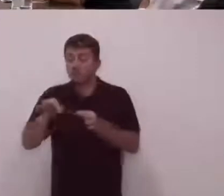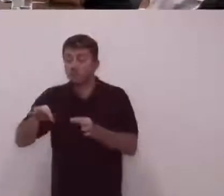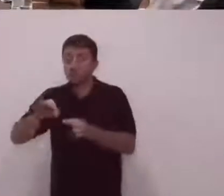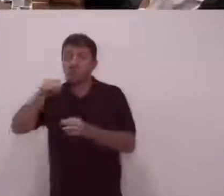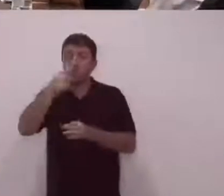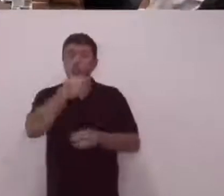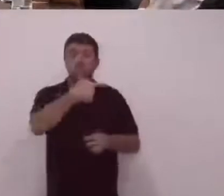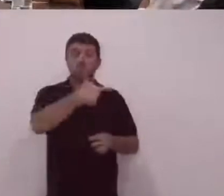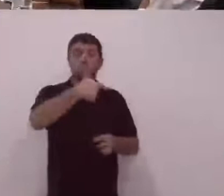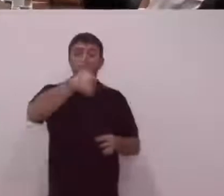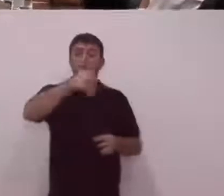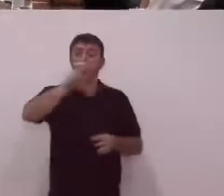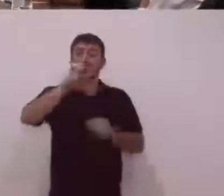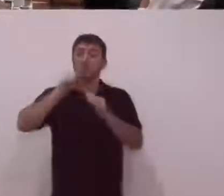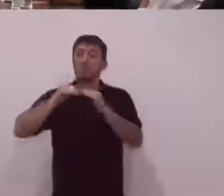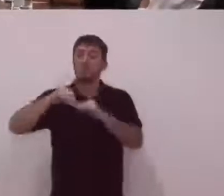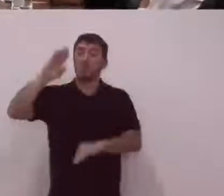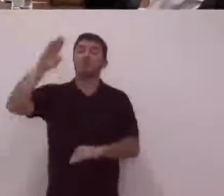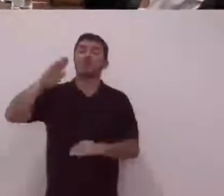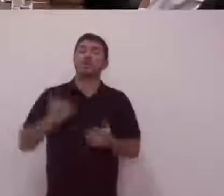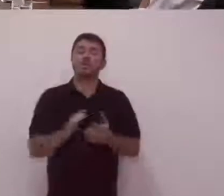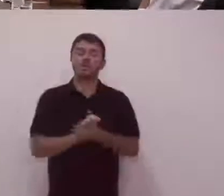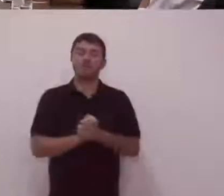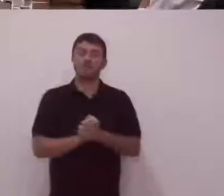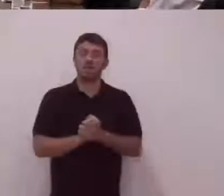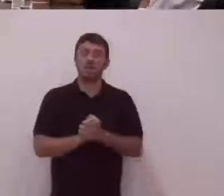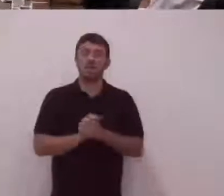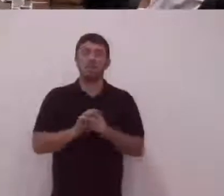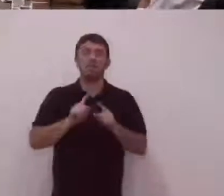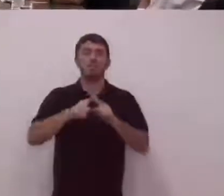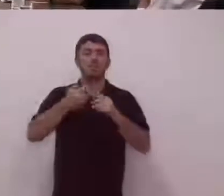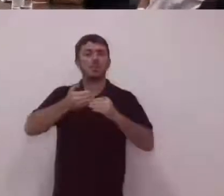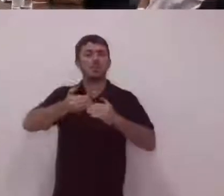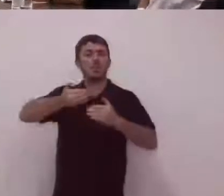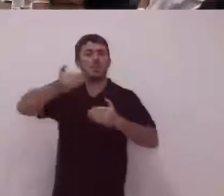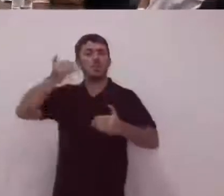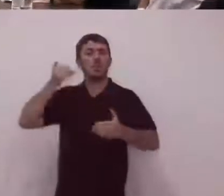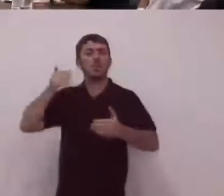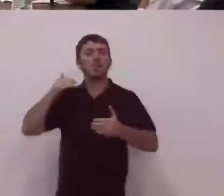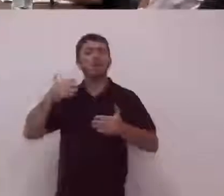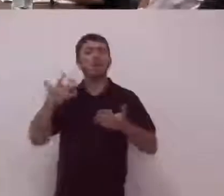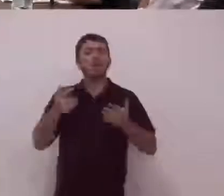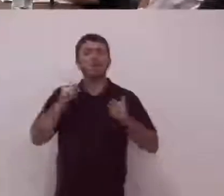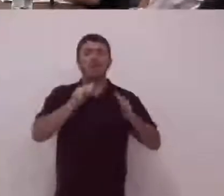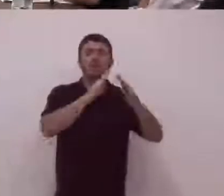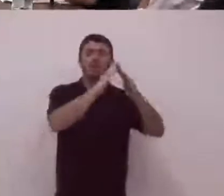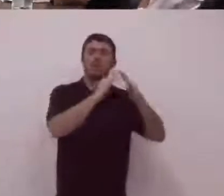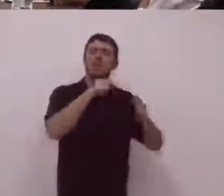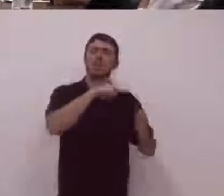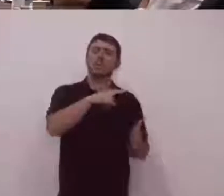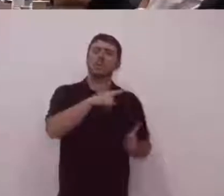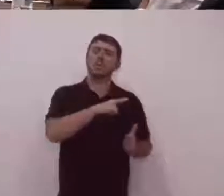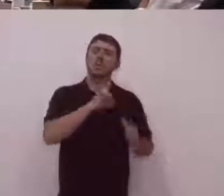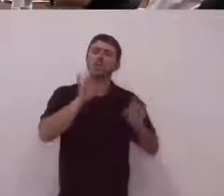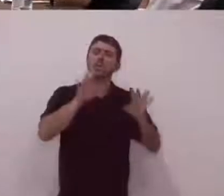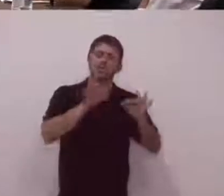quadrados. Mas, três dias antes, a Prefeitura já tinha registrado de que o referido imóvel tinha apenas